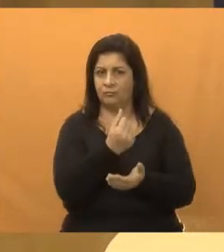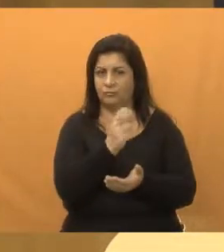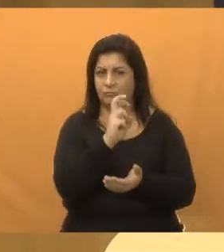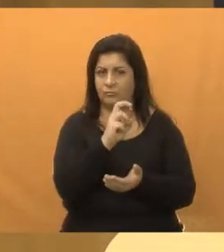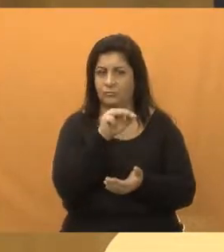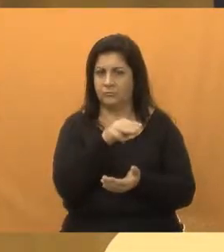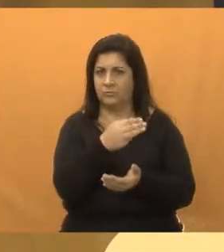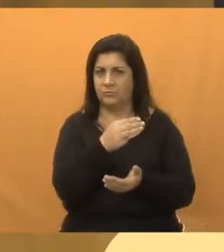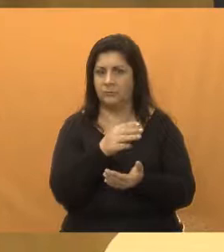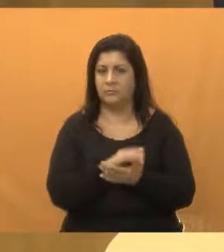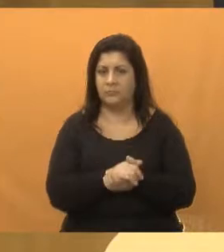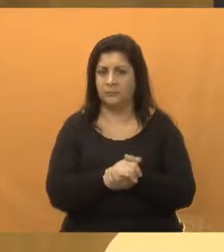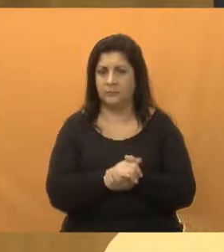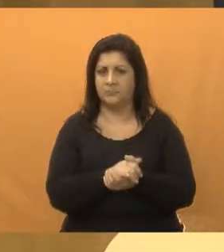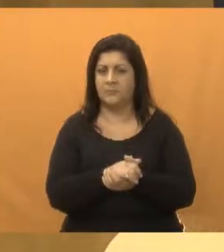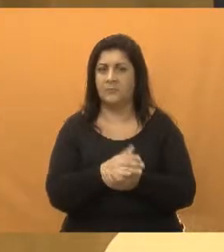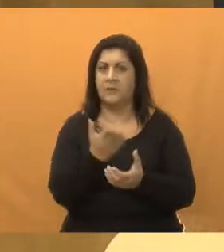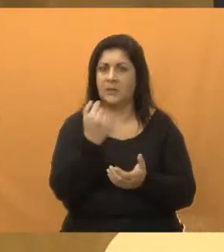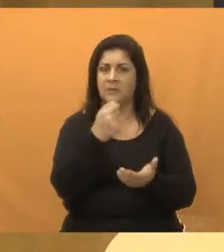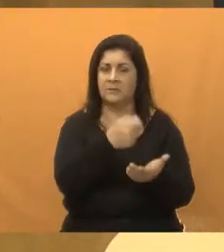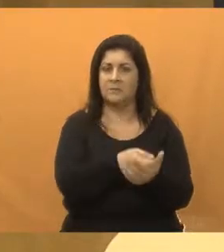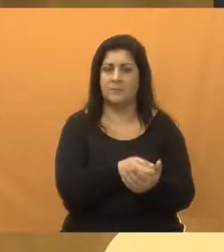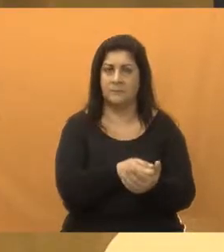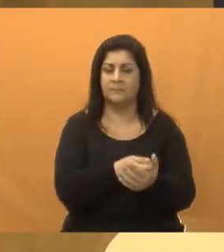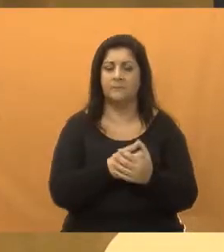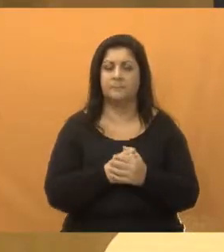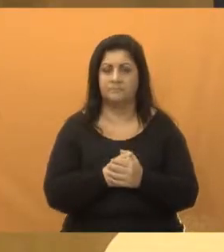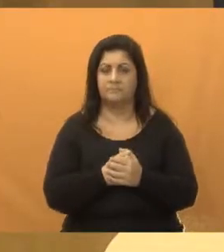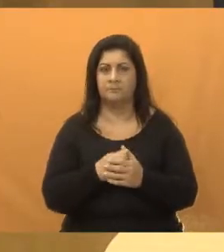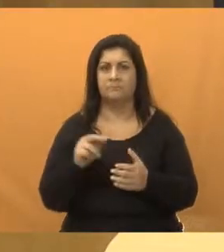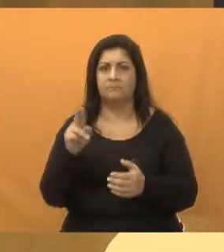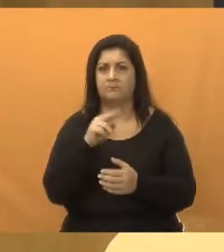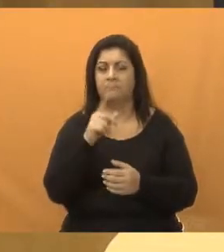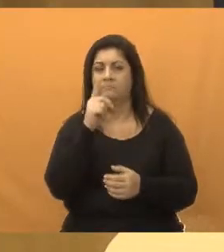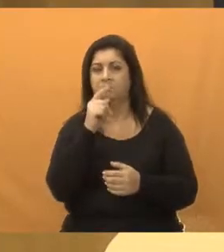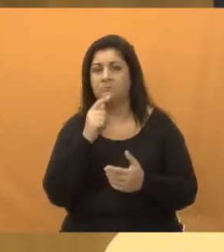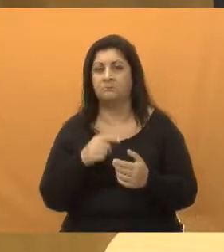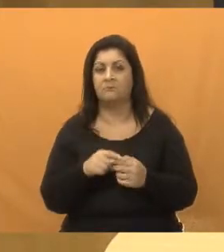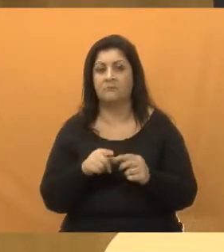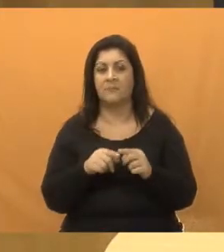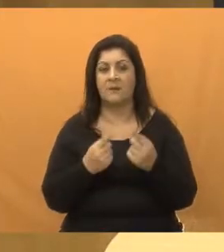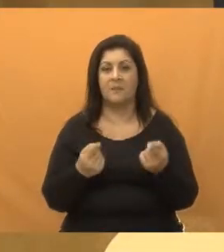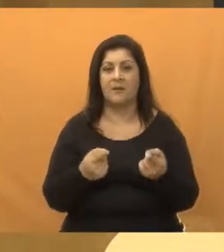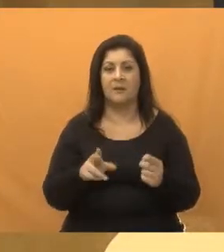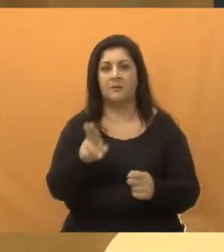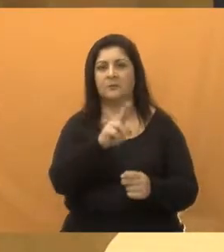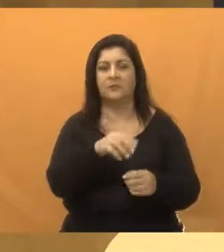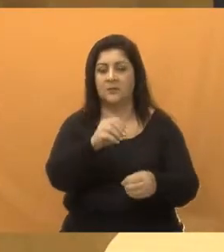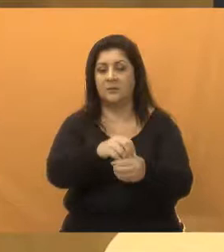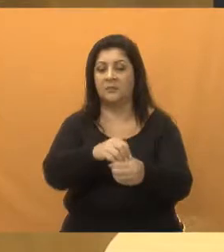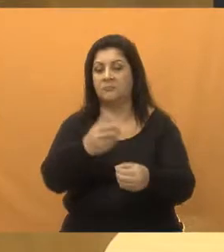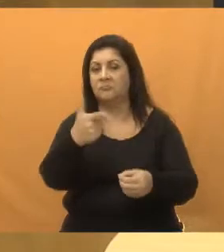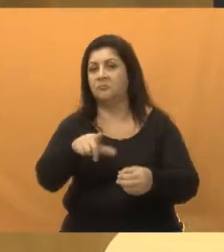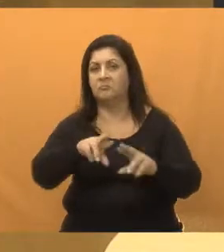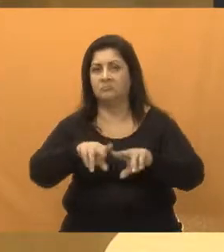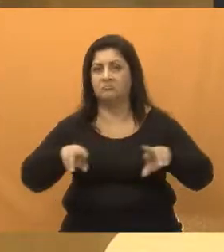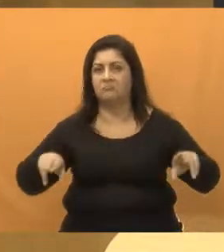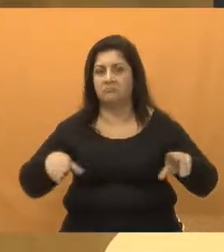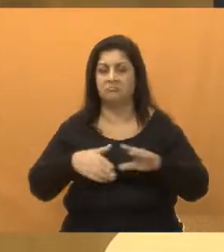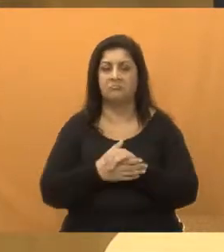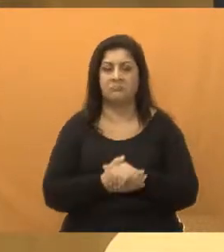milhões, que iria ser pago, tá, no consumo de água e tal, e ali encaixar dentro de alguma coisa